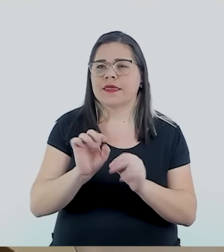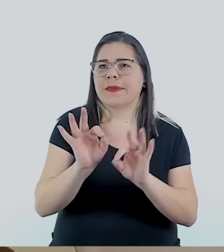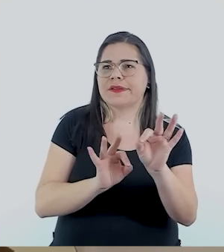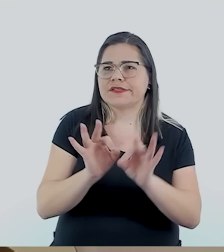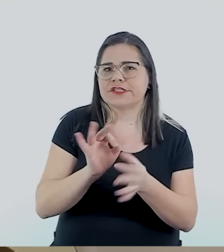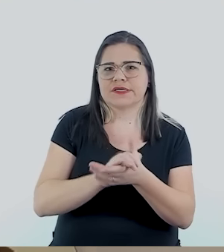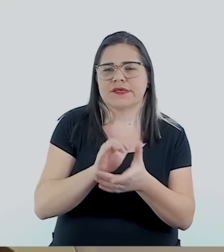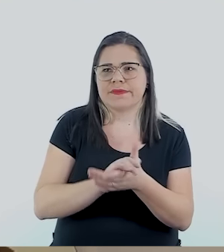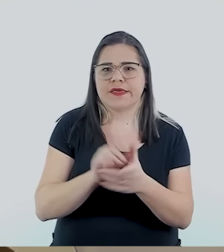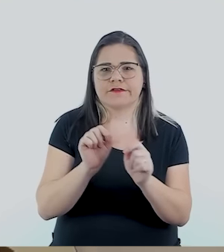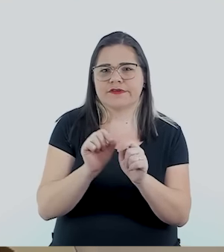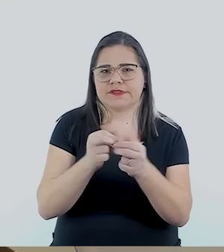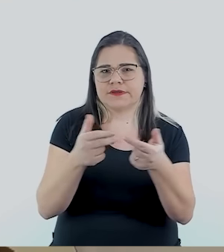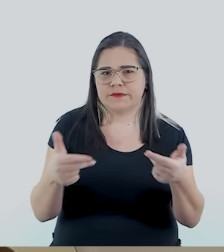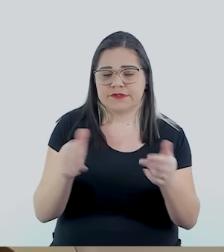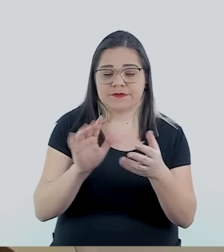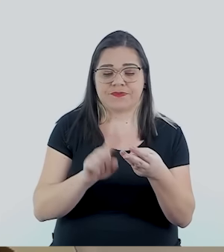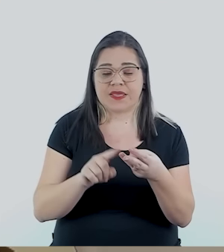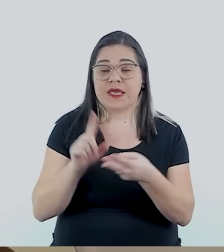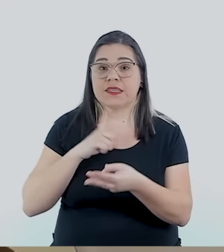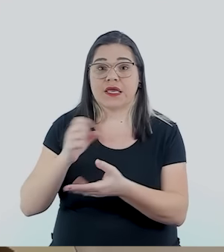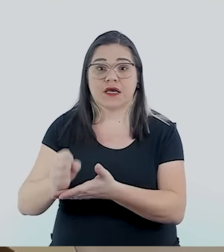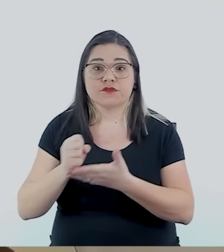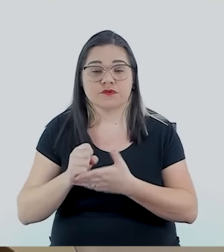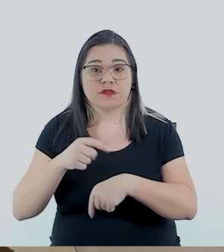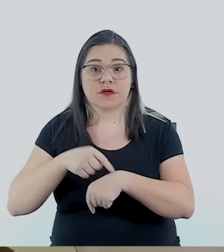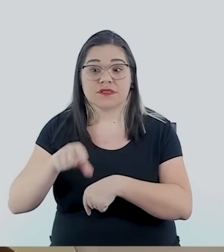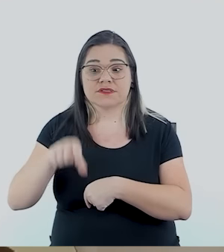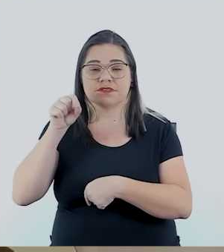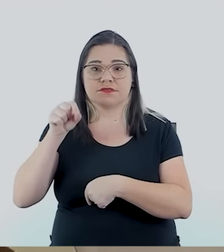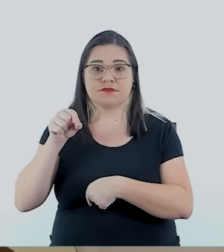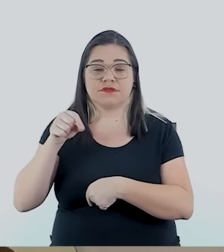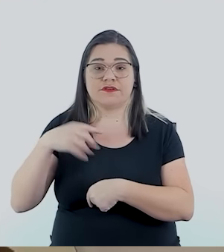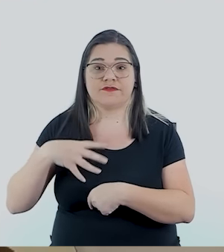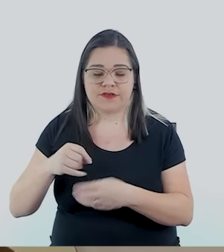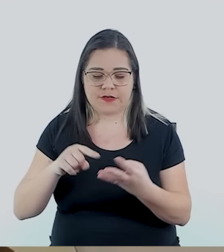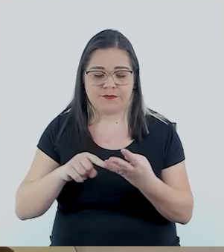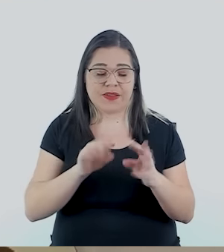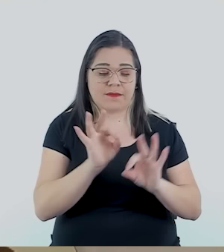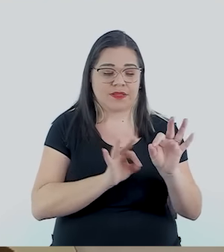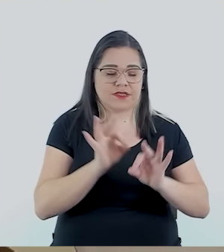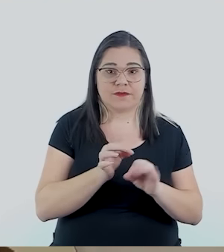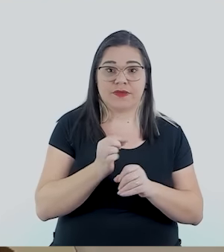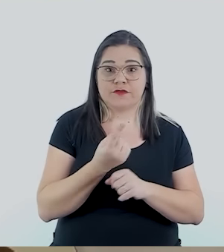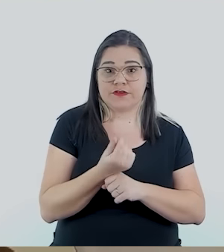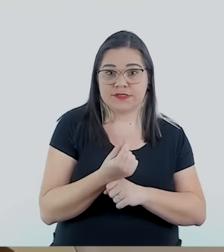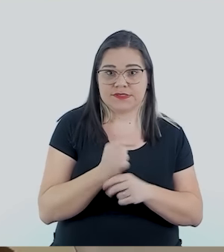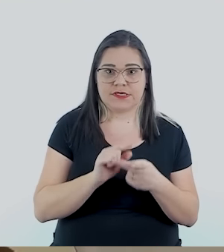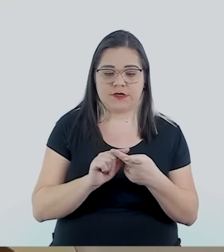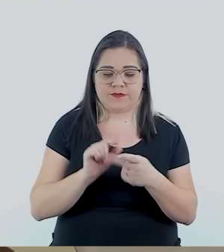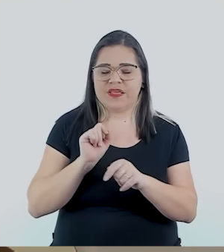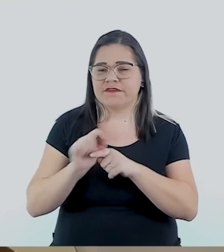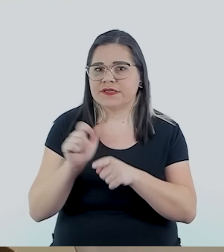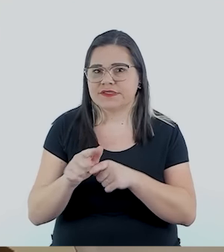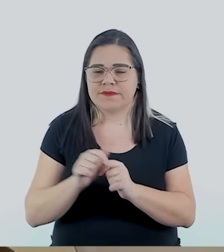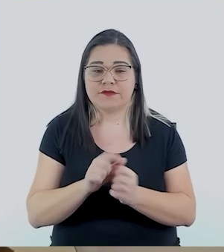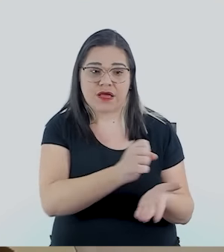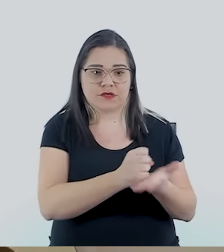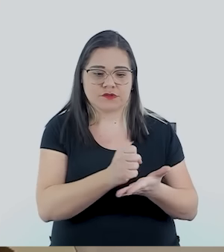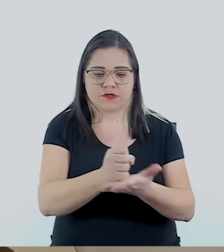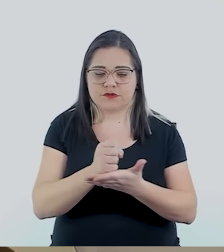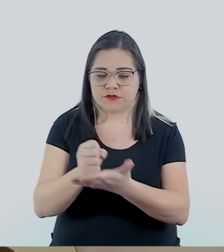casamento a gente tem ajuda na hora que a gente decide ter filho planejamento financeiro financiamento a gente tem diversos tipos de